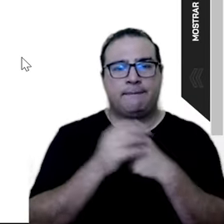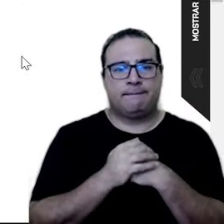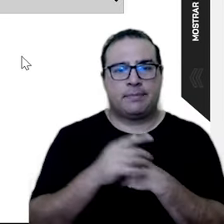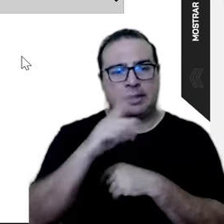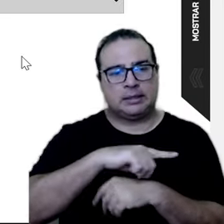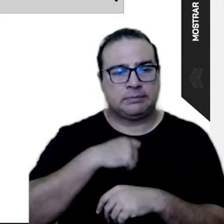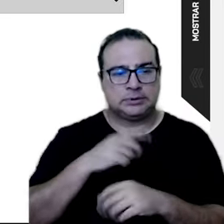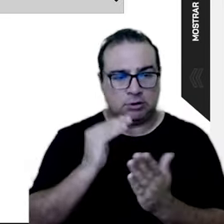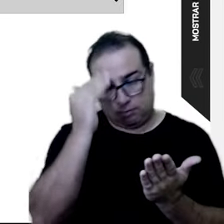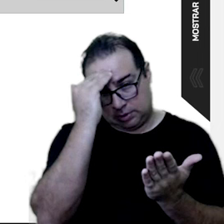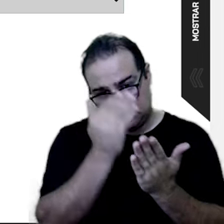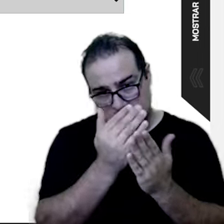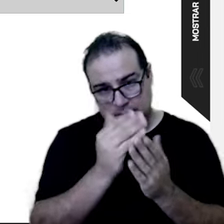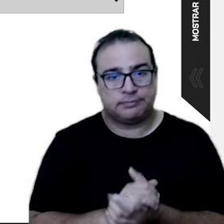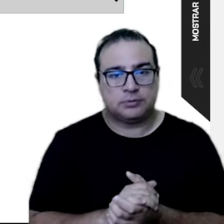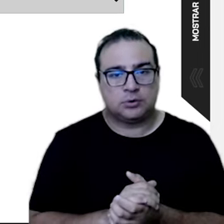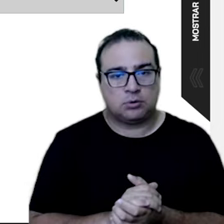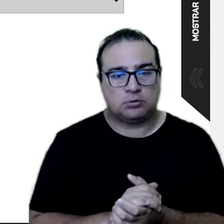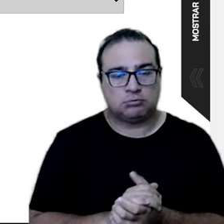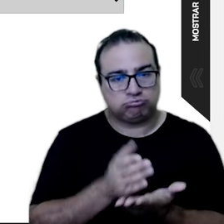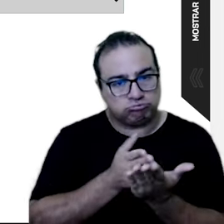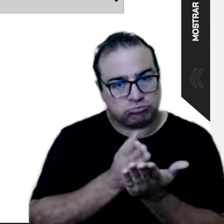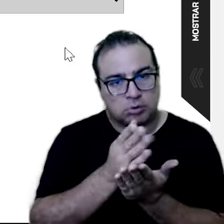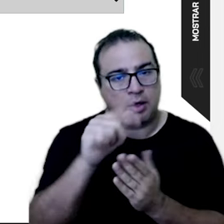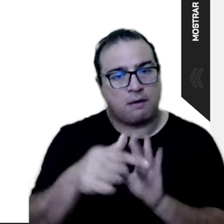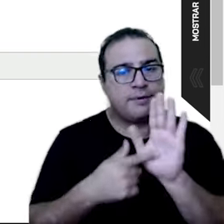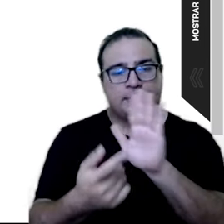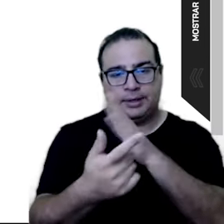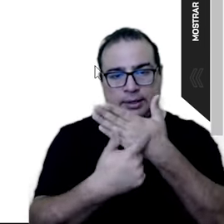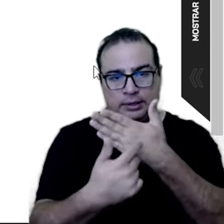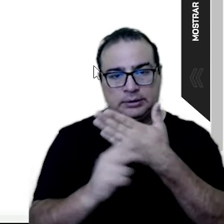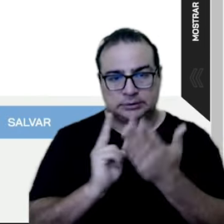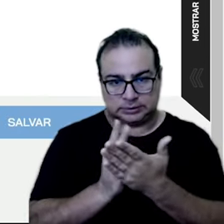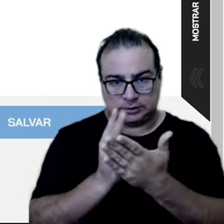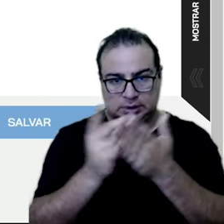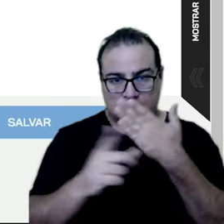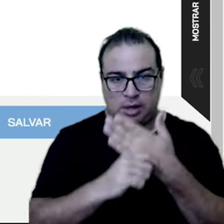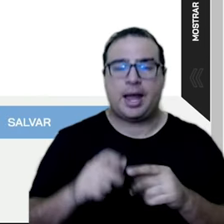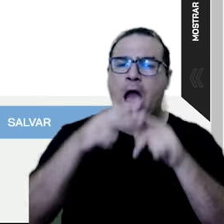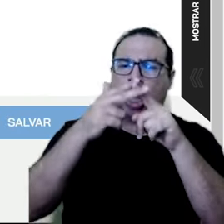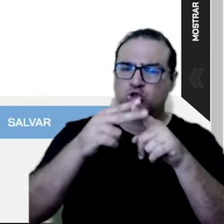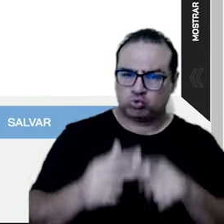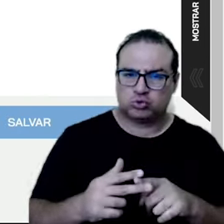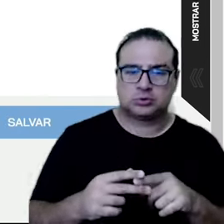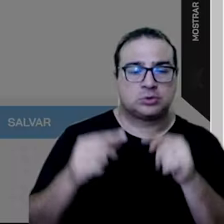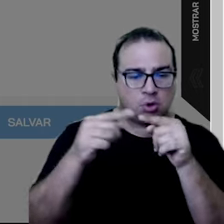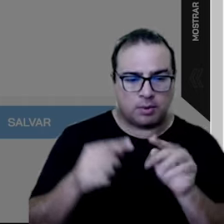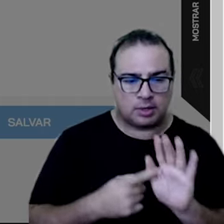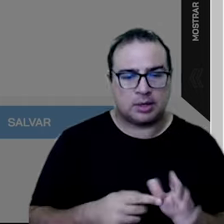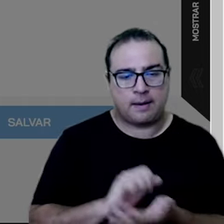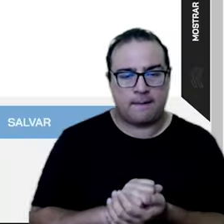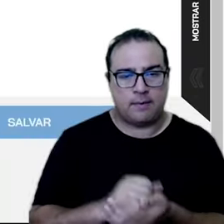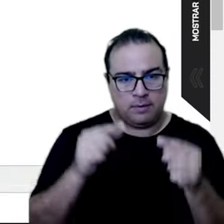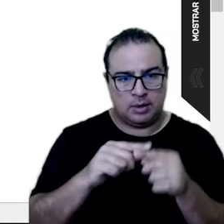que a gente segue né o prumo aqui eu tô clicando sempre né no no ajustes ajustes e